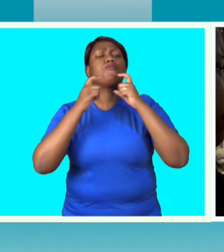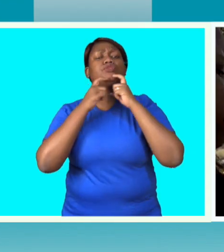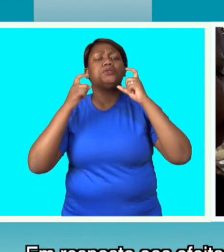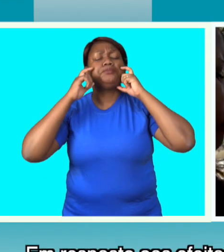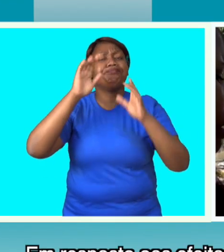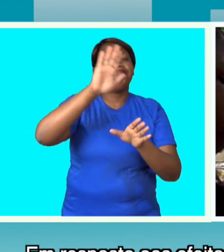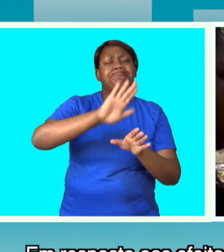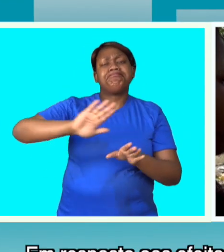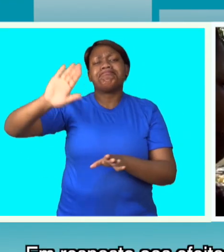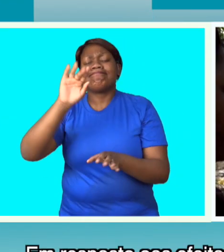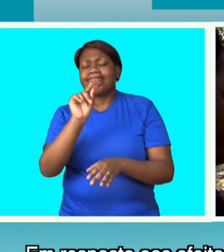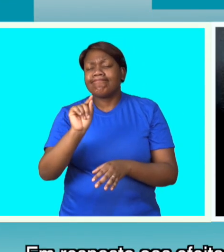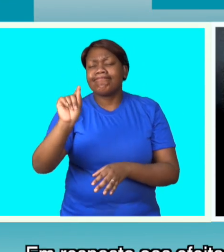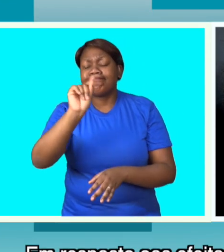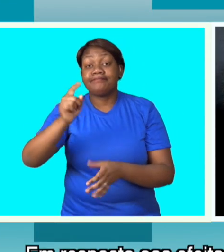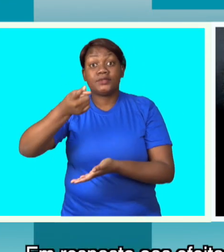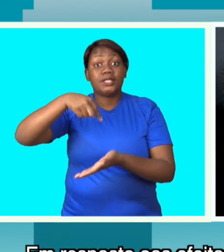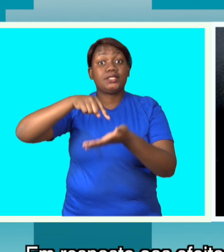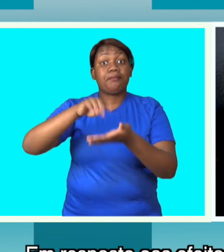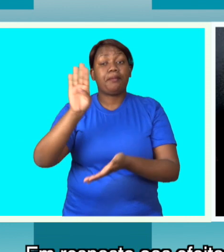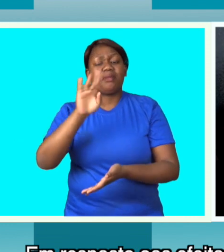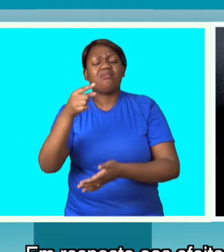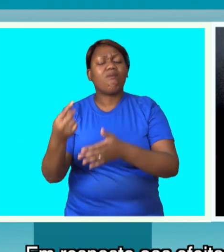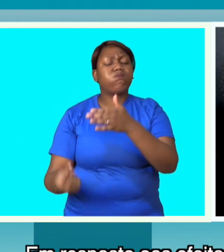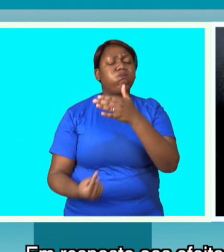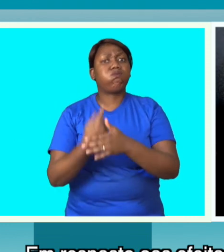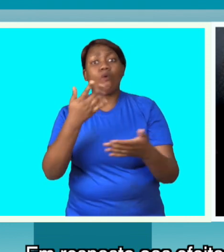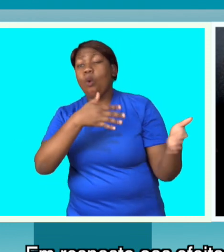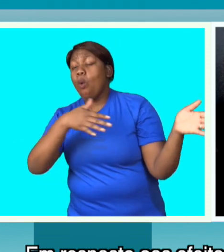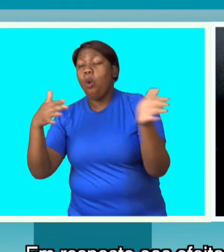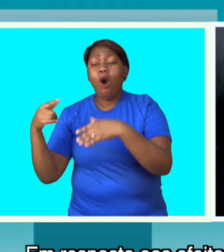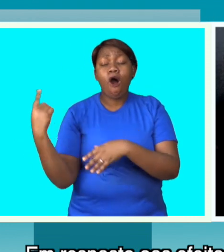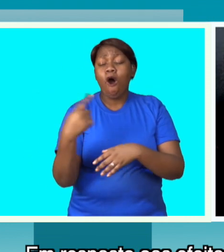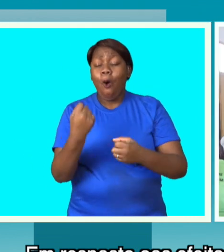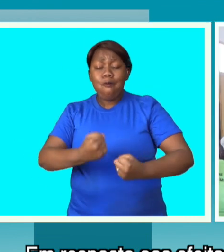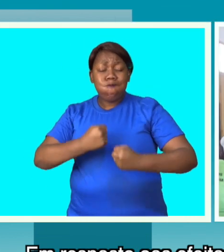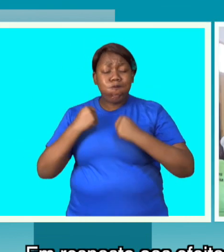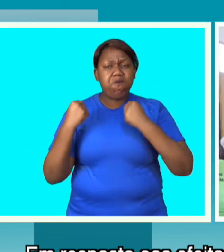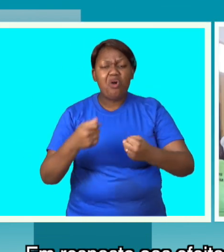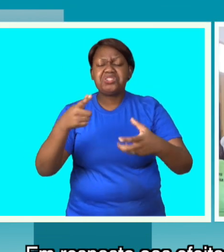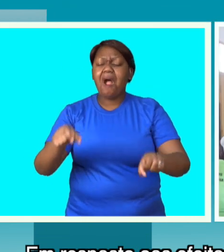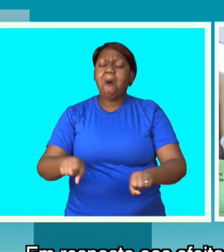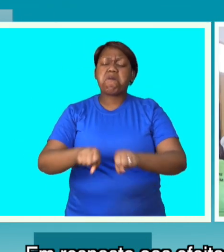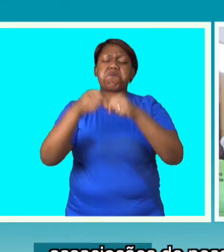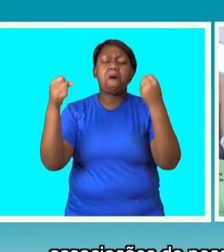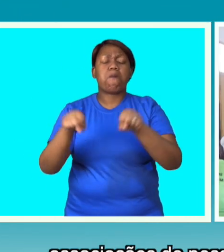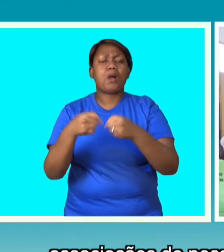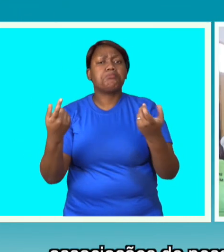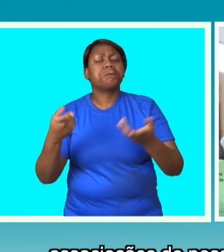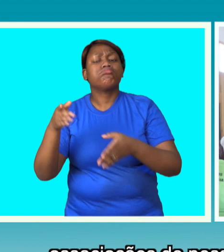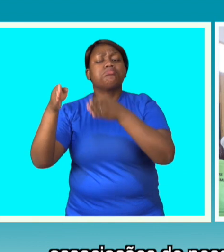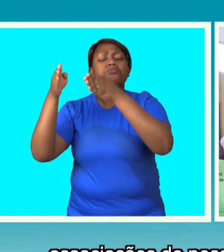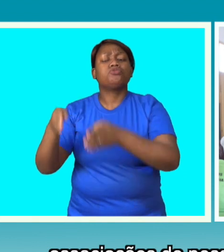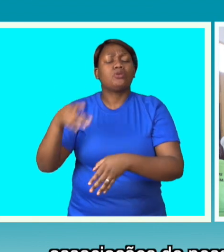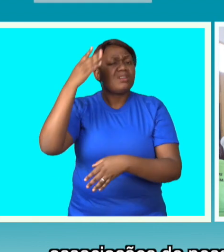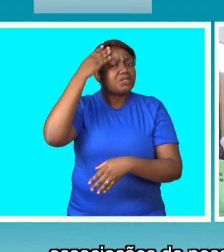Em resposta aos efeitos causados pelo ciclone IDAI, que castigou a região centro de Moçambique, associações